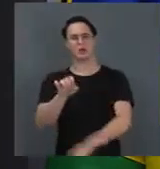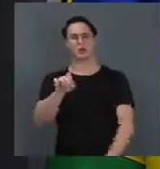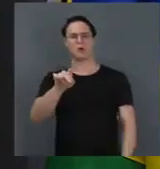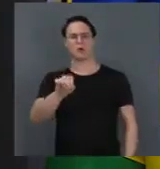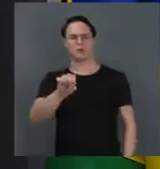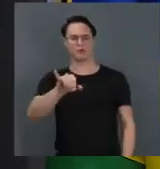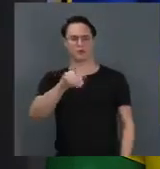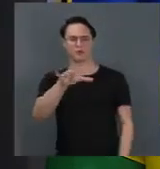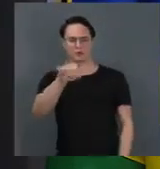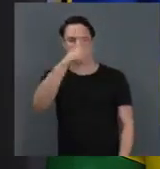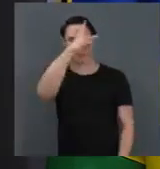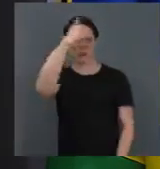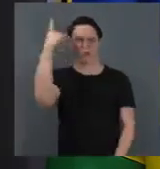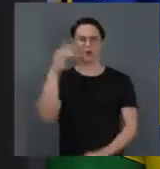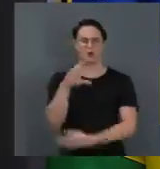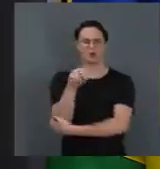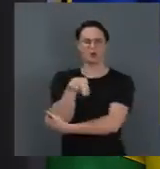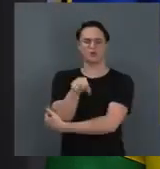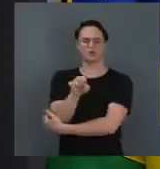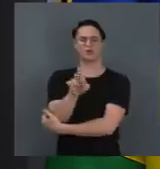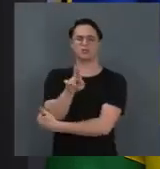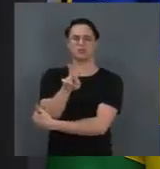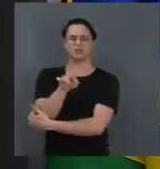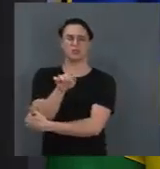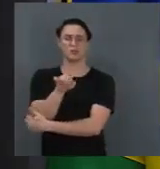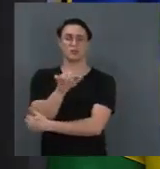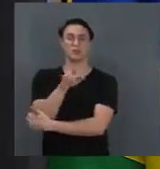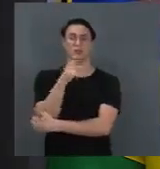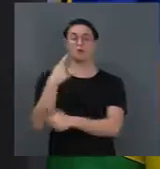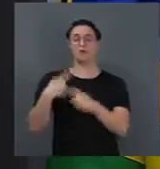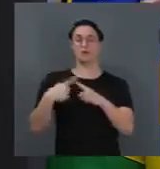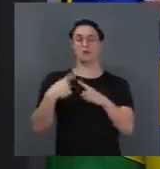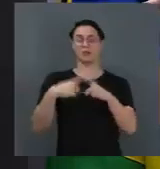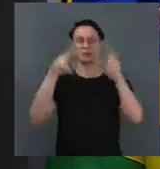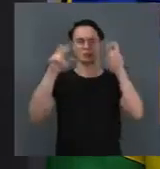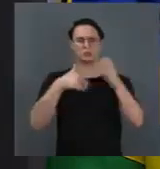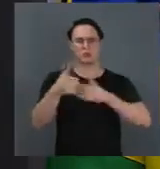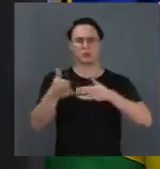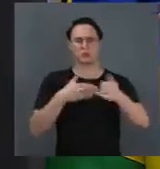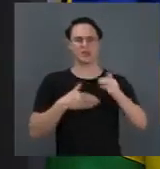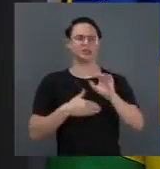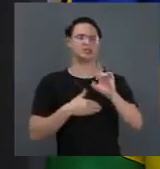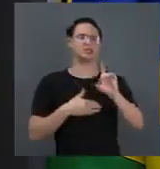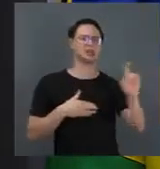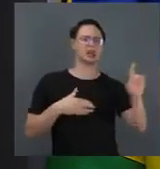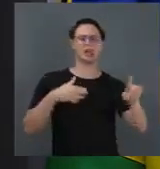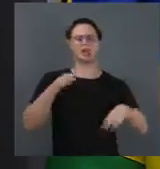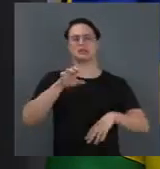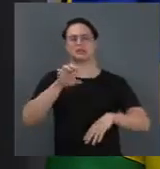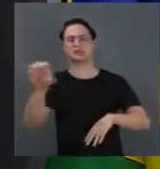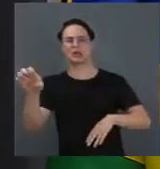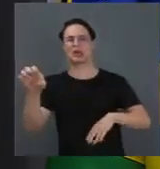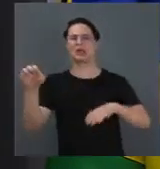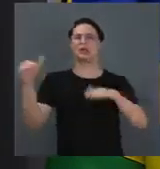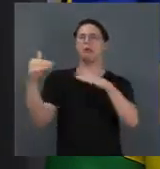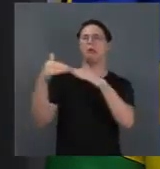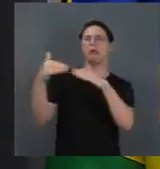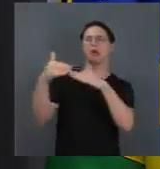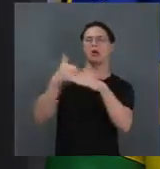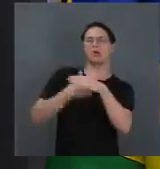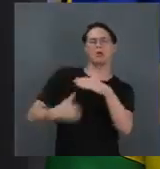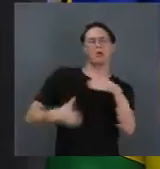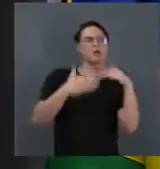conservadores. Porque esse assunto aqui, ele transcende direita e esquerda. se é contra governo, se é a favor de governo.